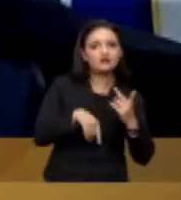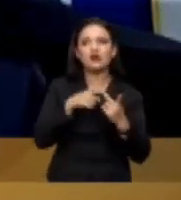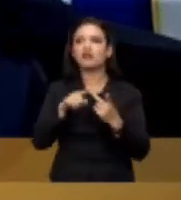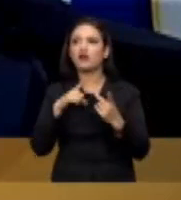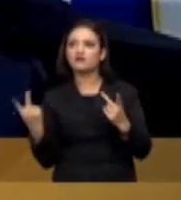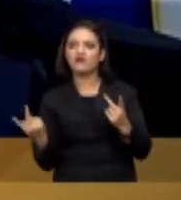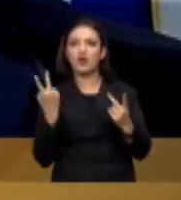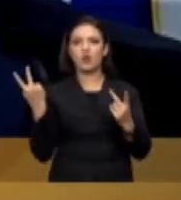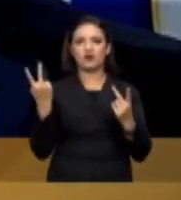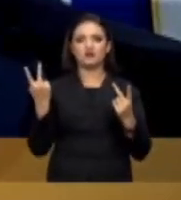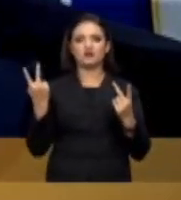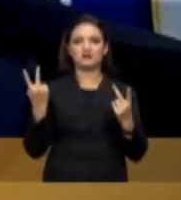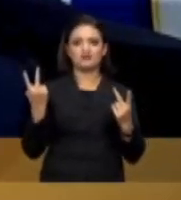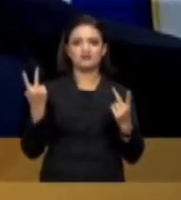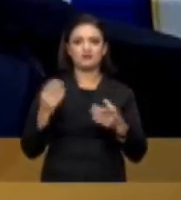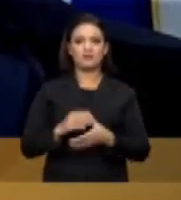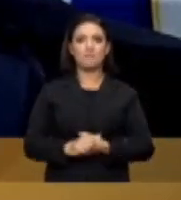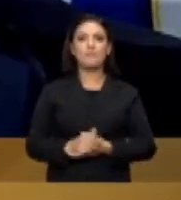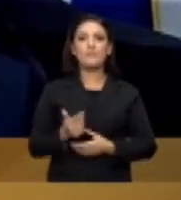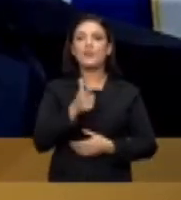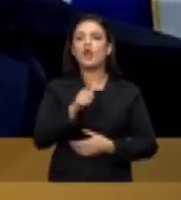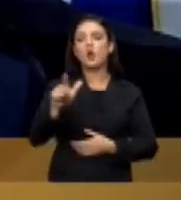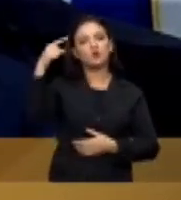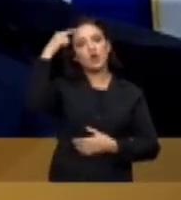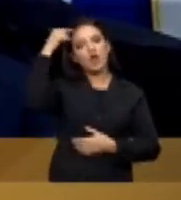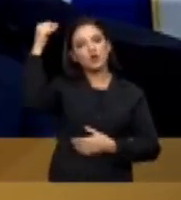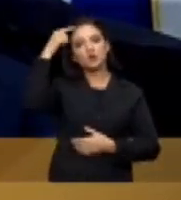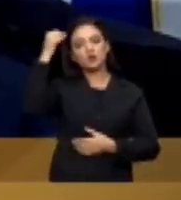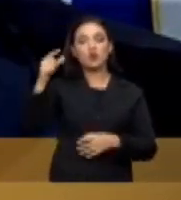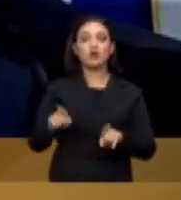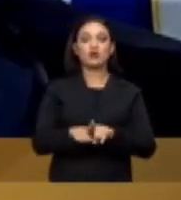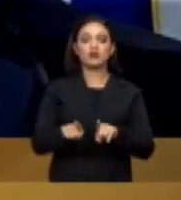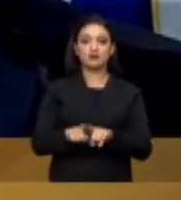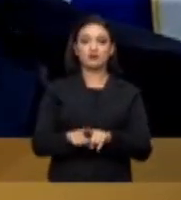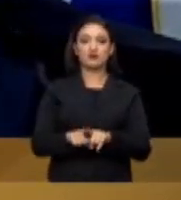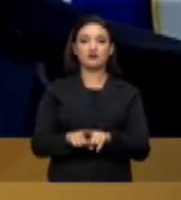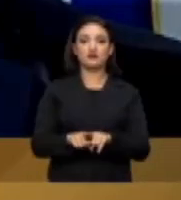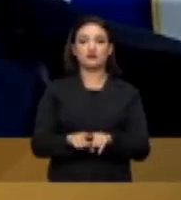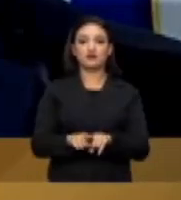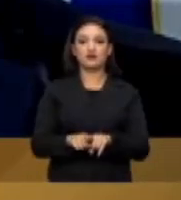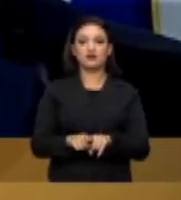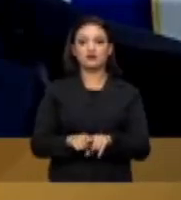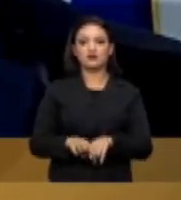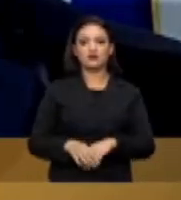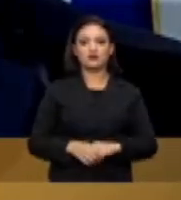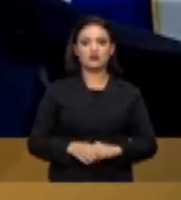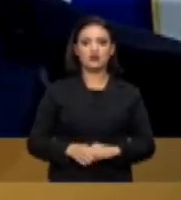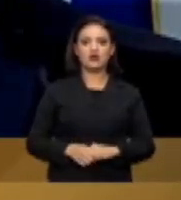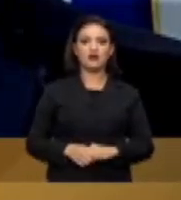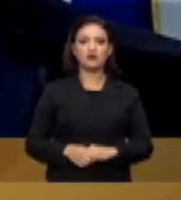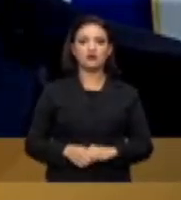valor. Habermas e o cardeal Ratzinger, que depois veio a ser